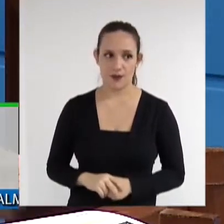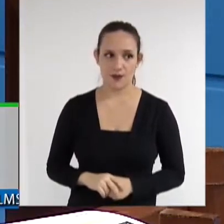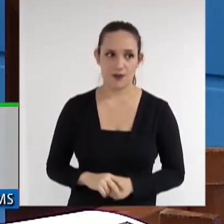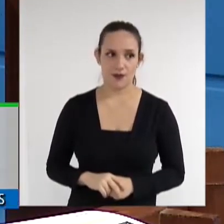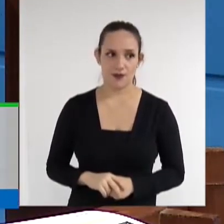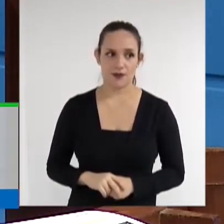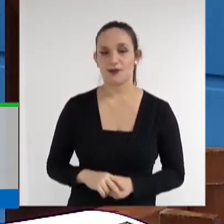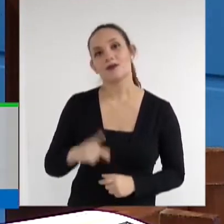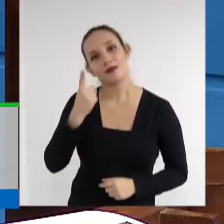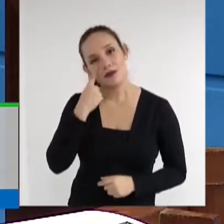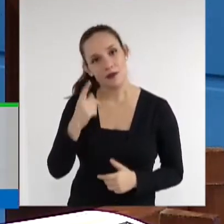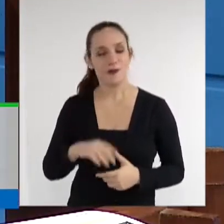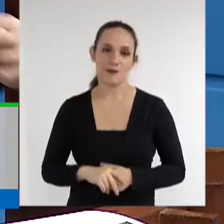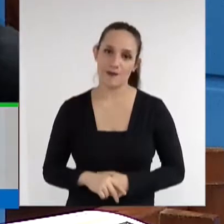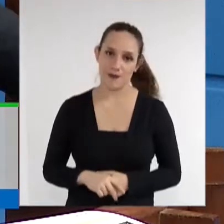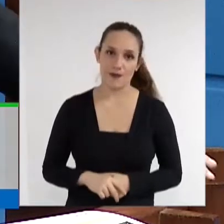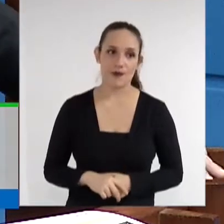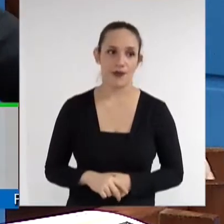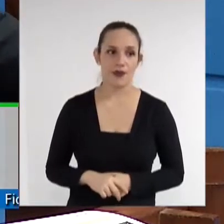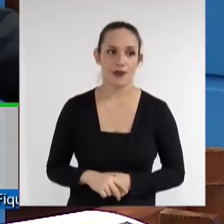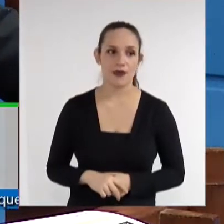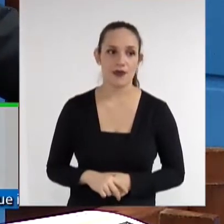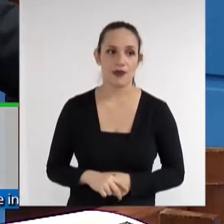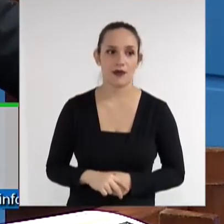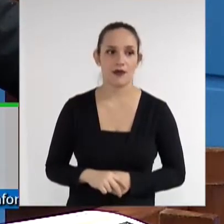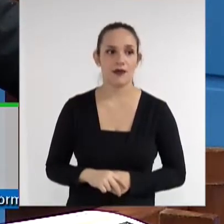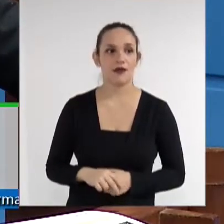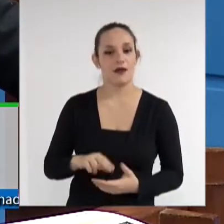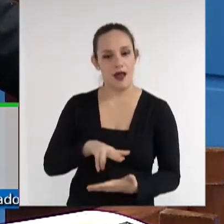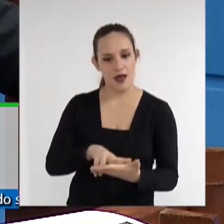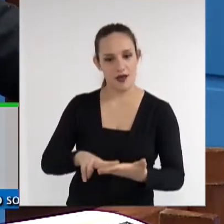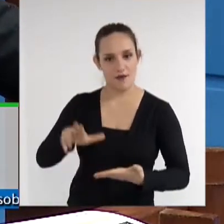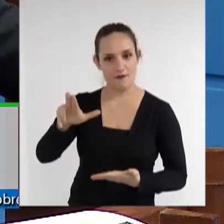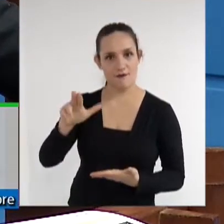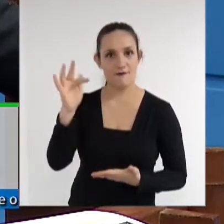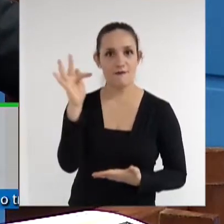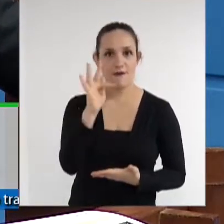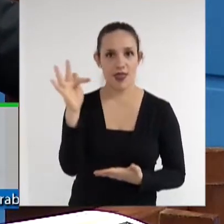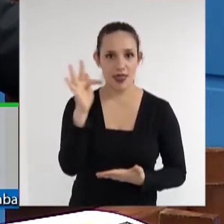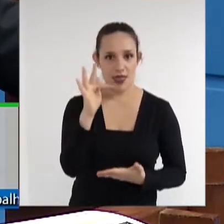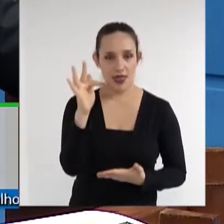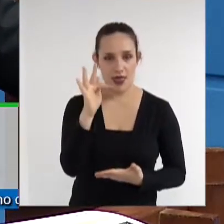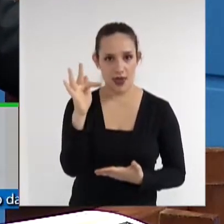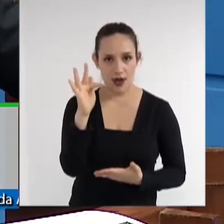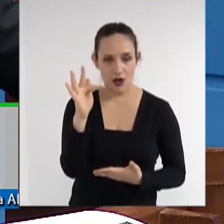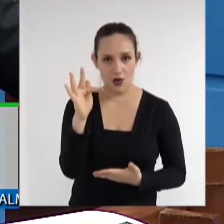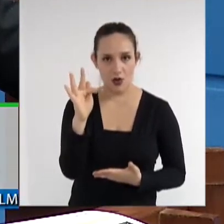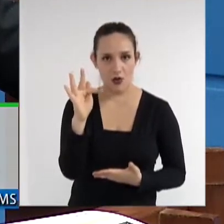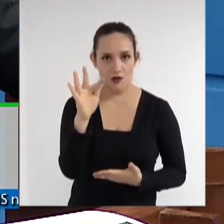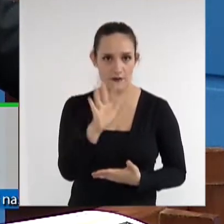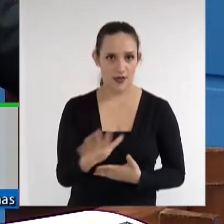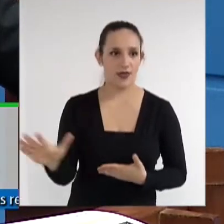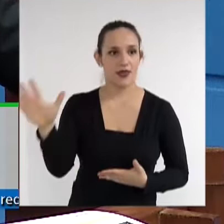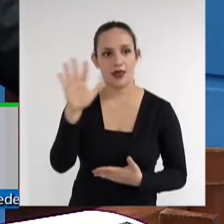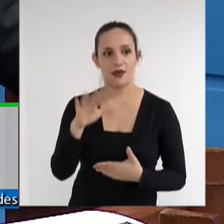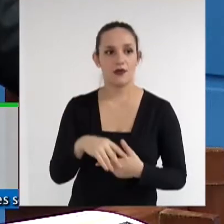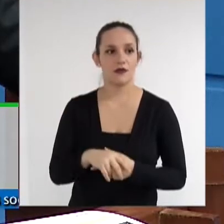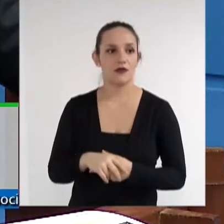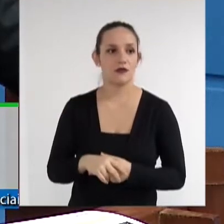Não é à toa que as universidades federais estão